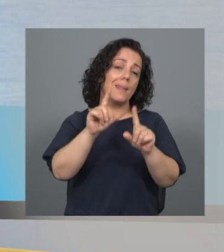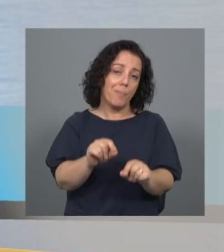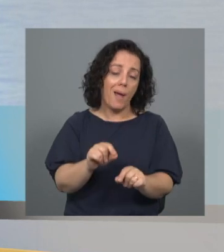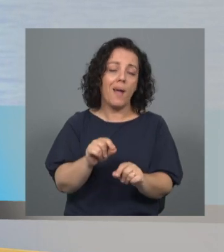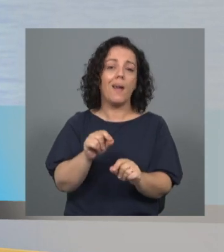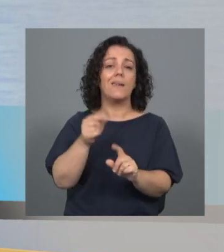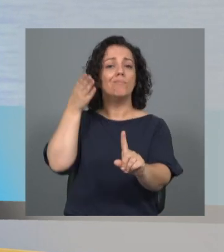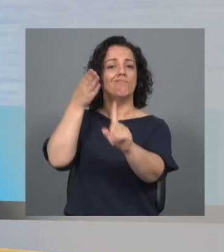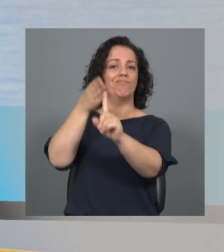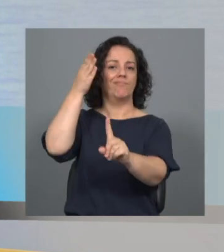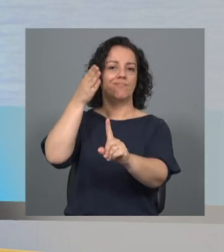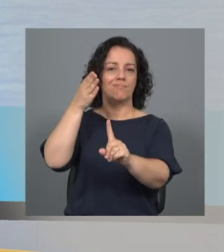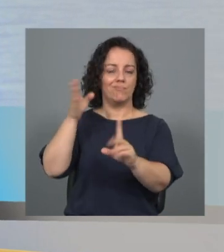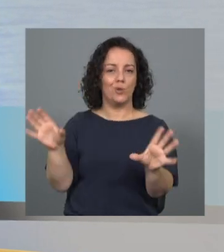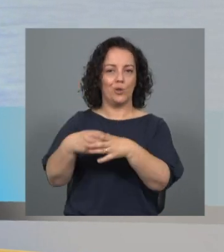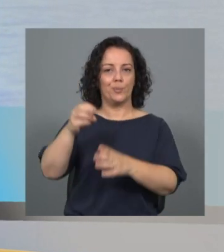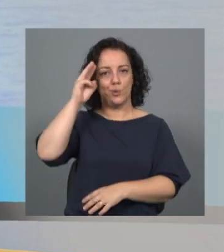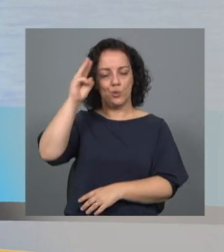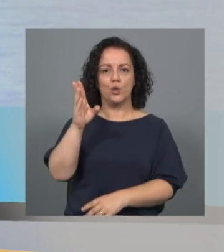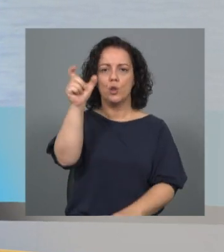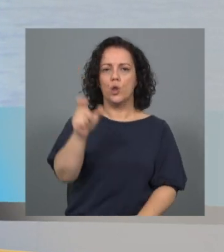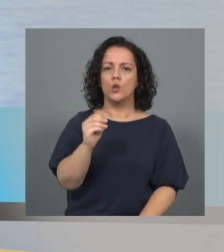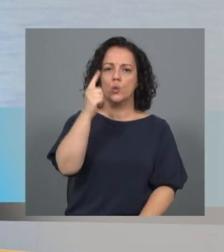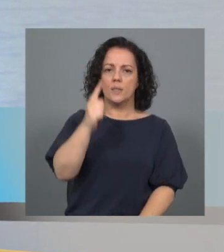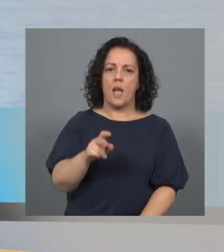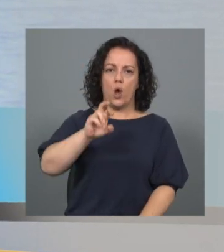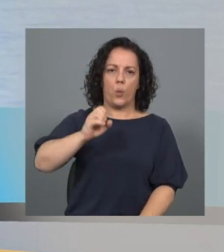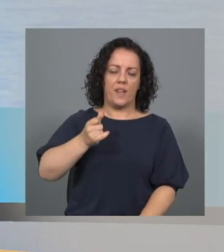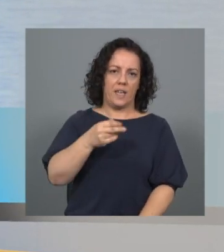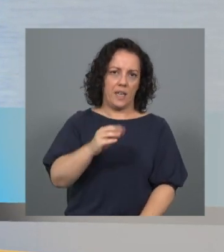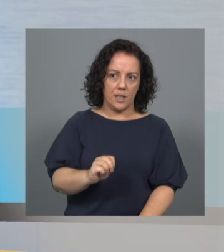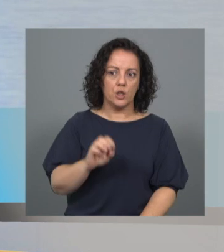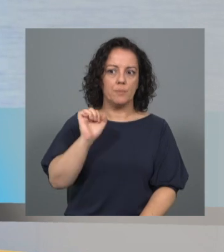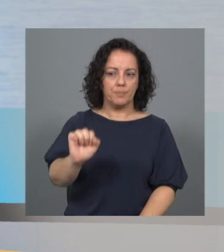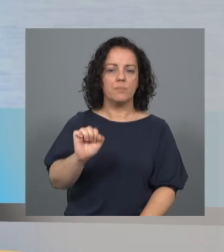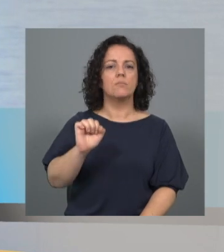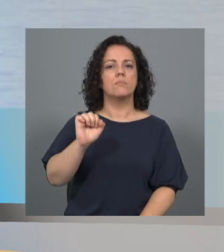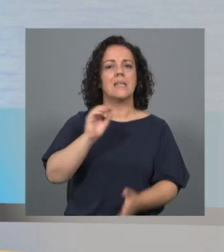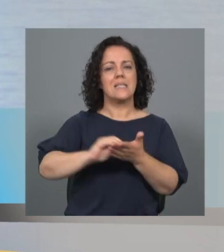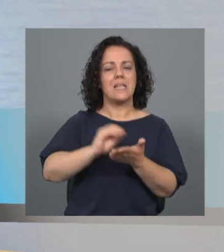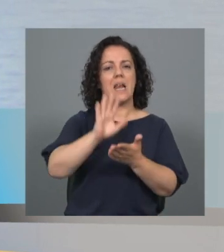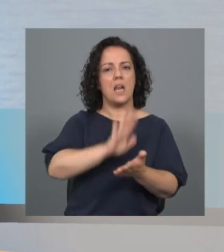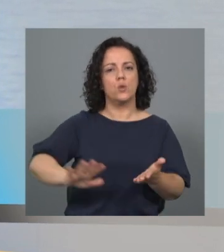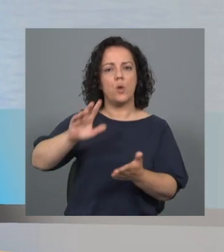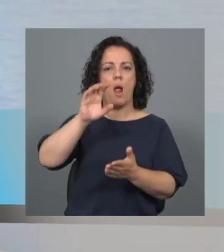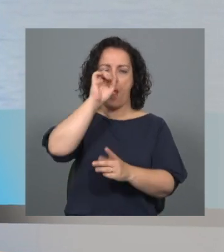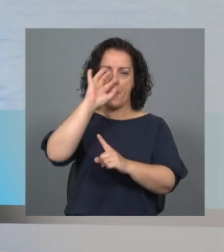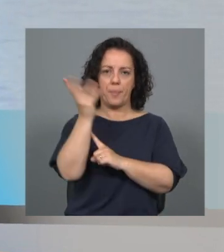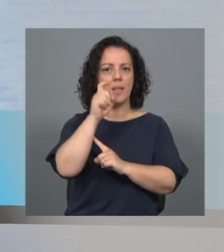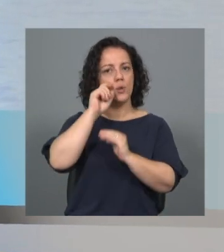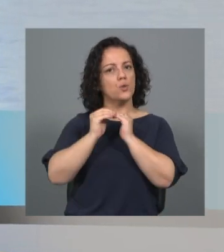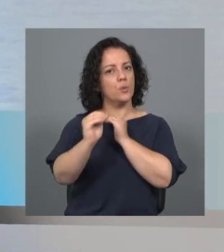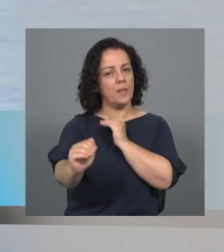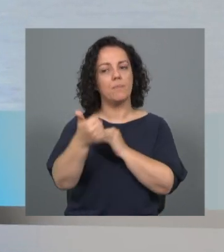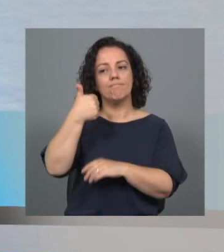Corpo Nacional de Escutas. José Rodrigues é Secretário Nacional para o Ambiente e a Sustentabilidade e está hoje connosco. Boa tarde. Boa